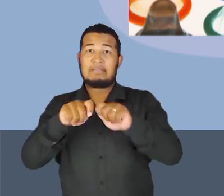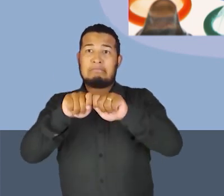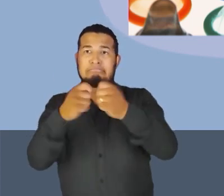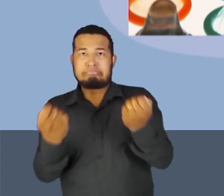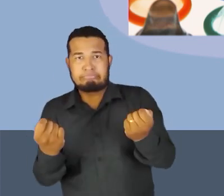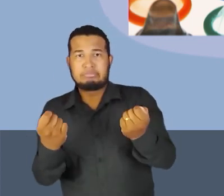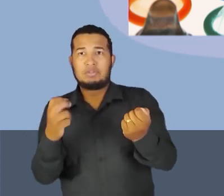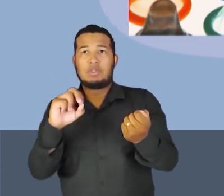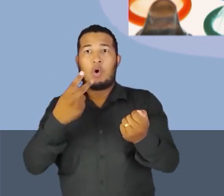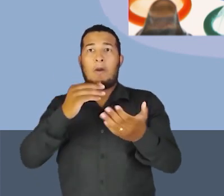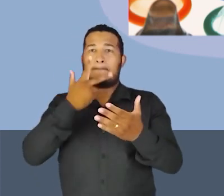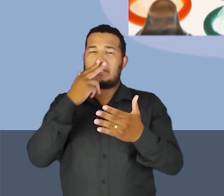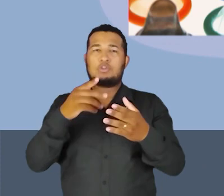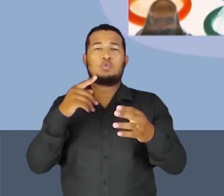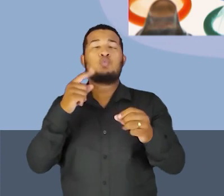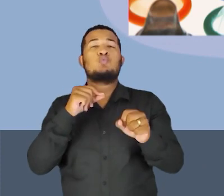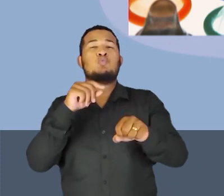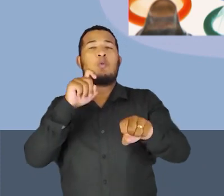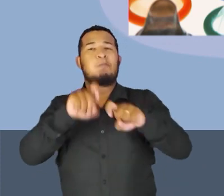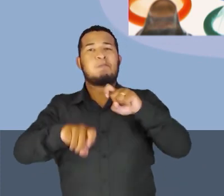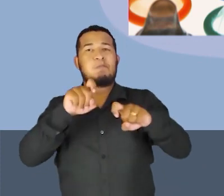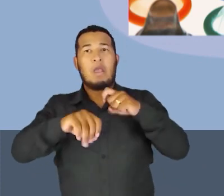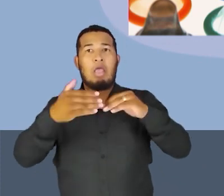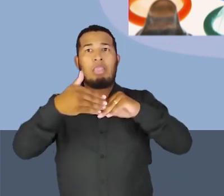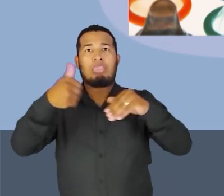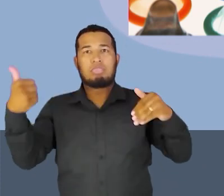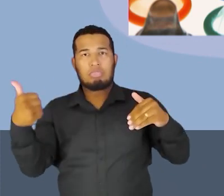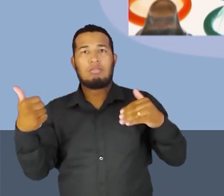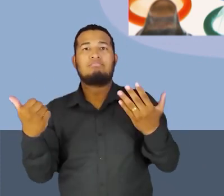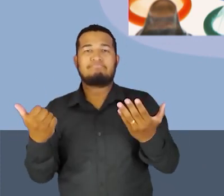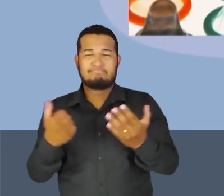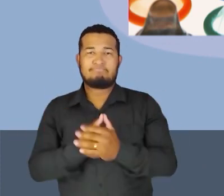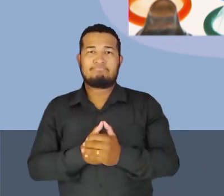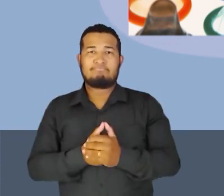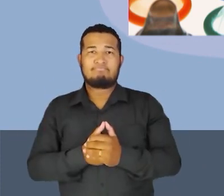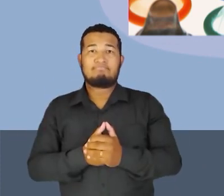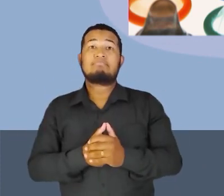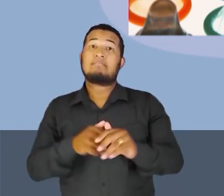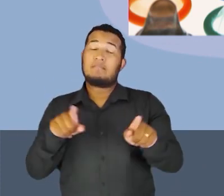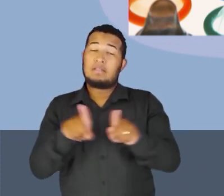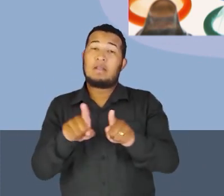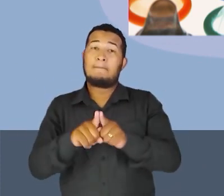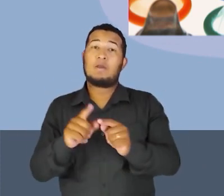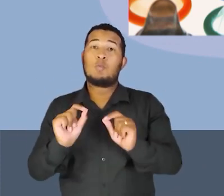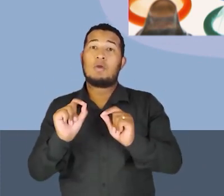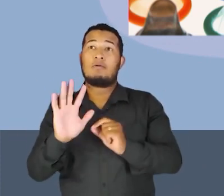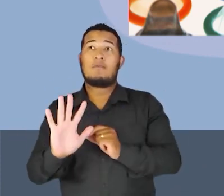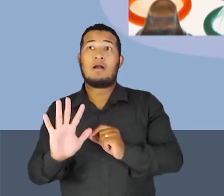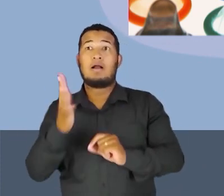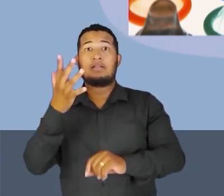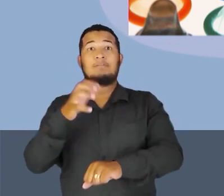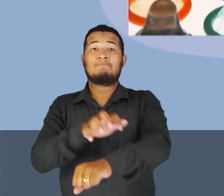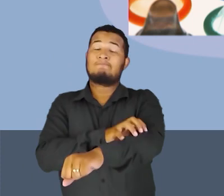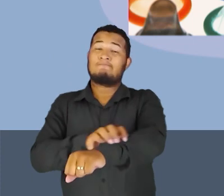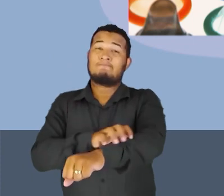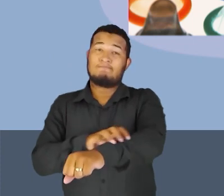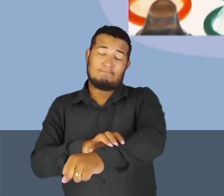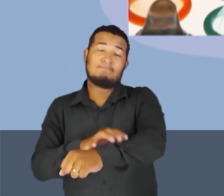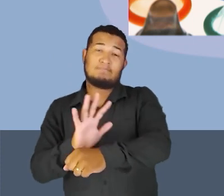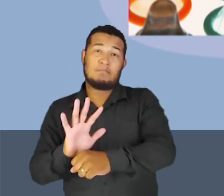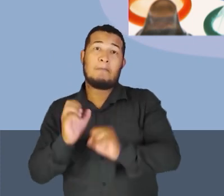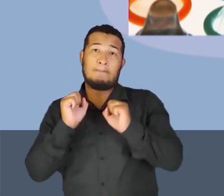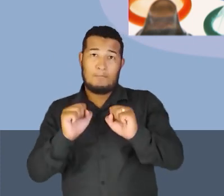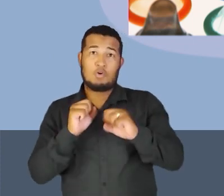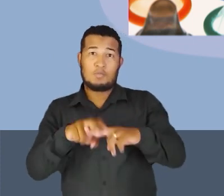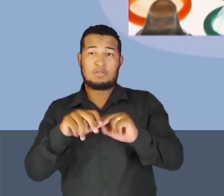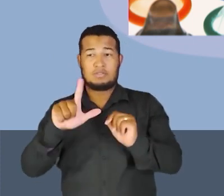ou sair durante a relação sexual. Outra desvantagem, pode ocorrer uma reação alérgica em relação ao